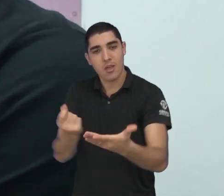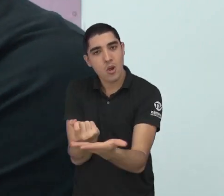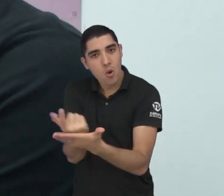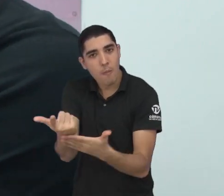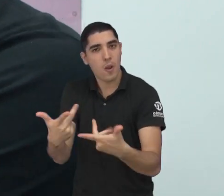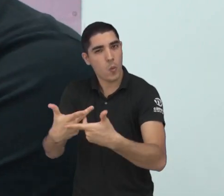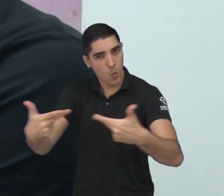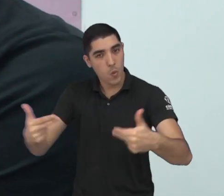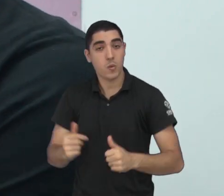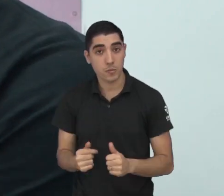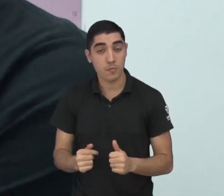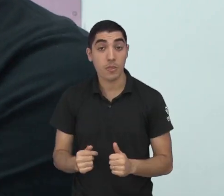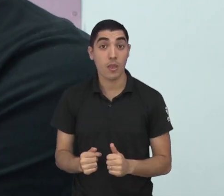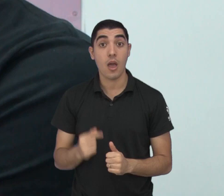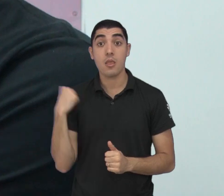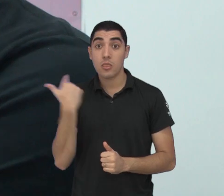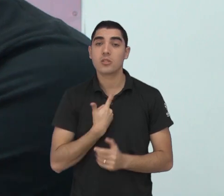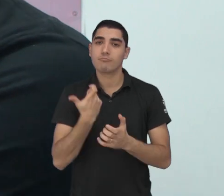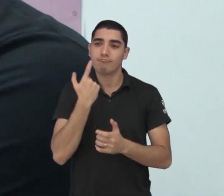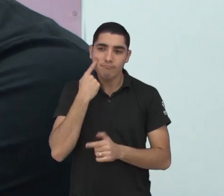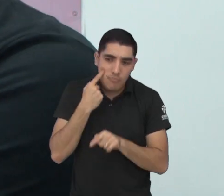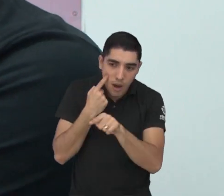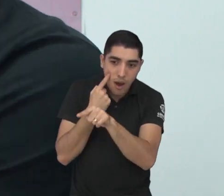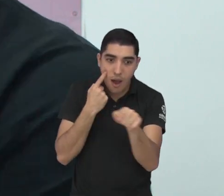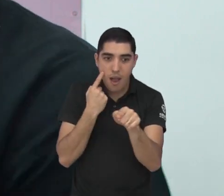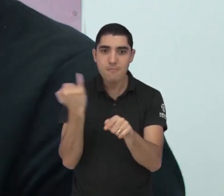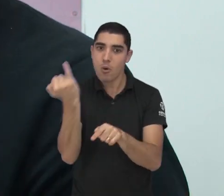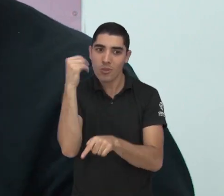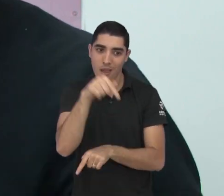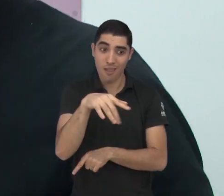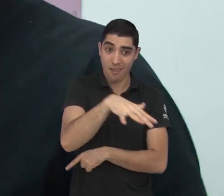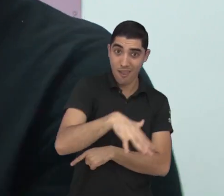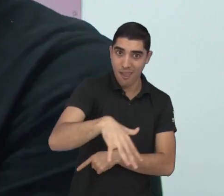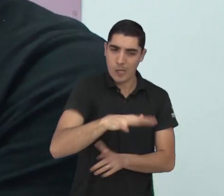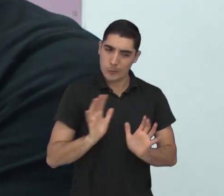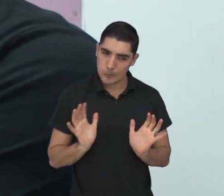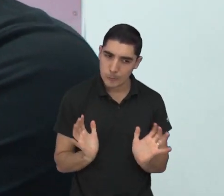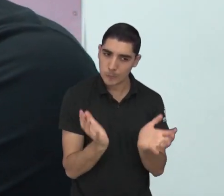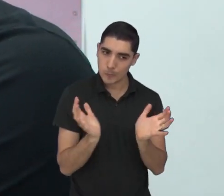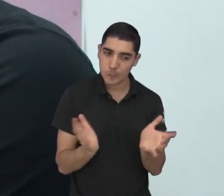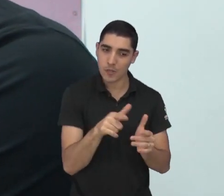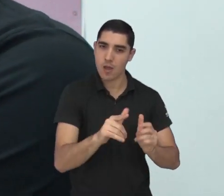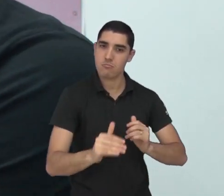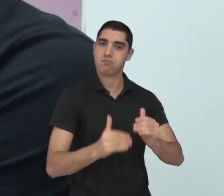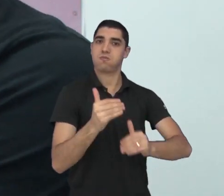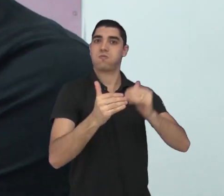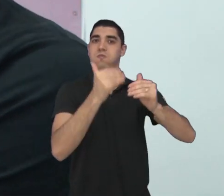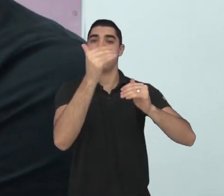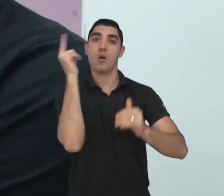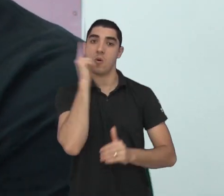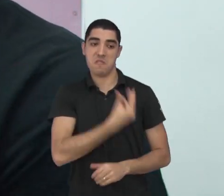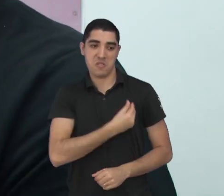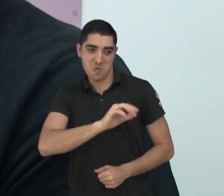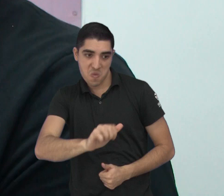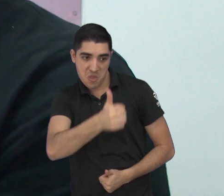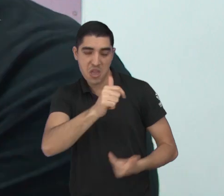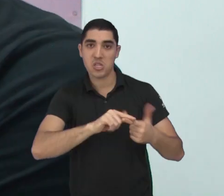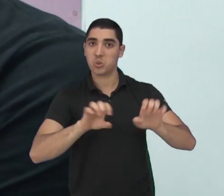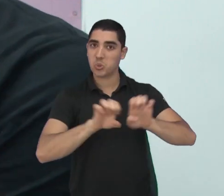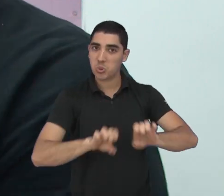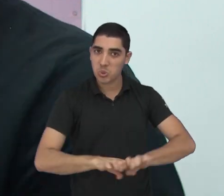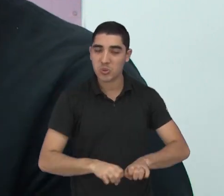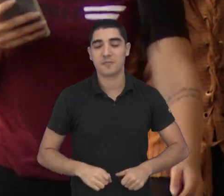construir junto à população o que a gente pretende para aquela região, ter um crescimento com qualidade de vida,